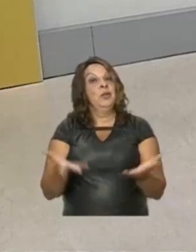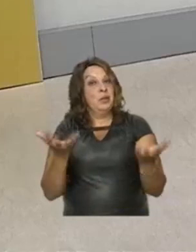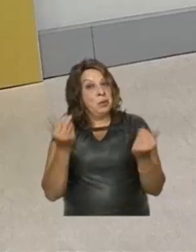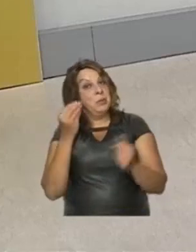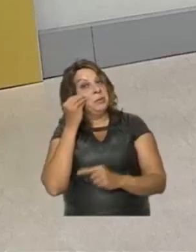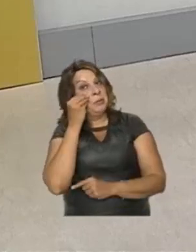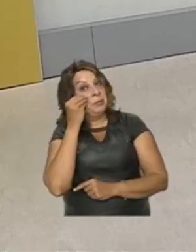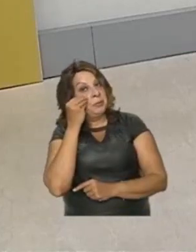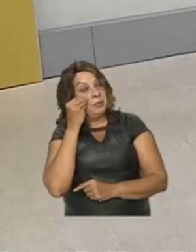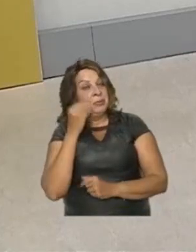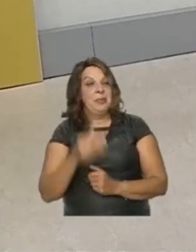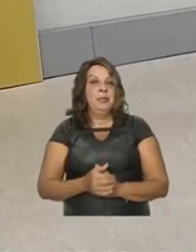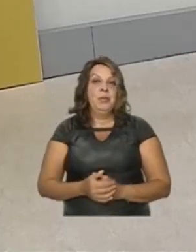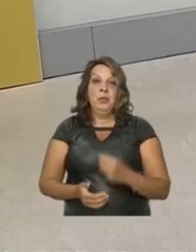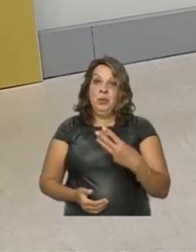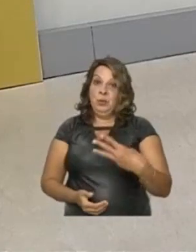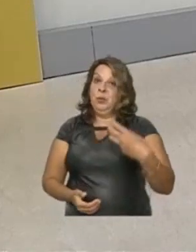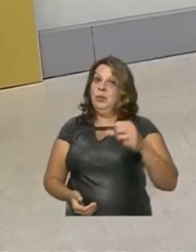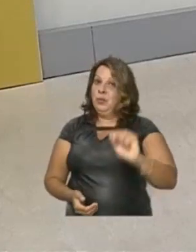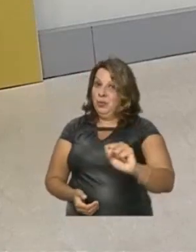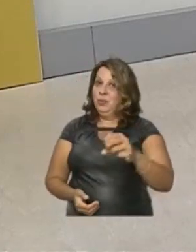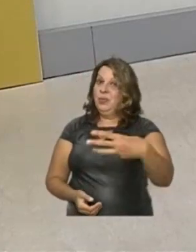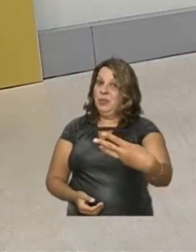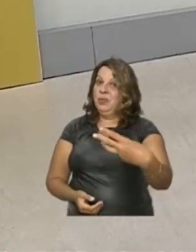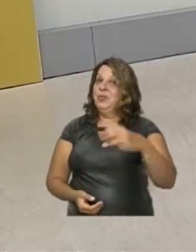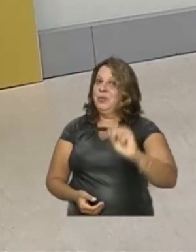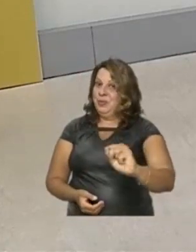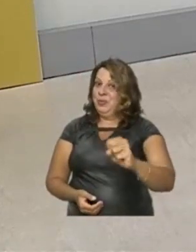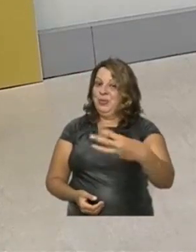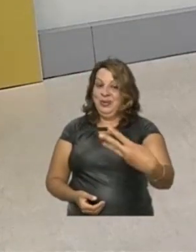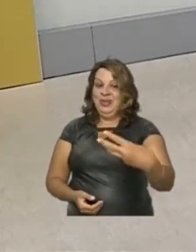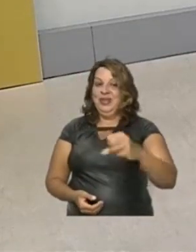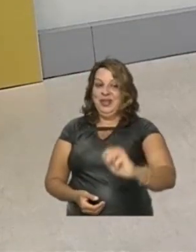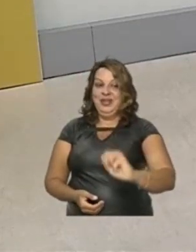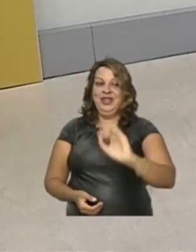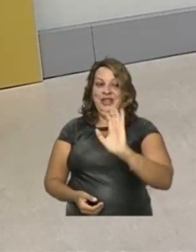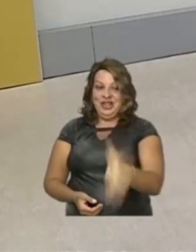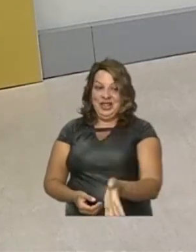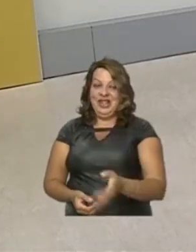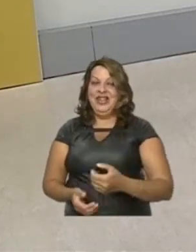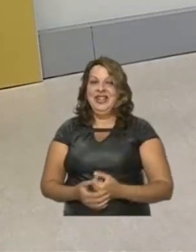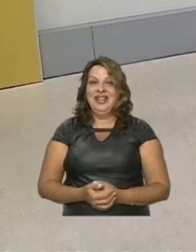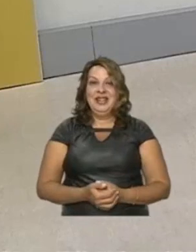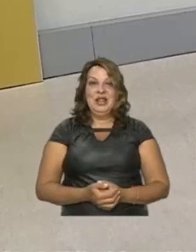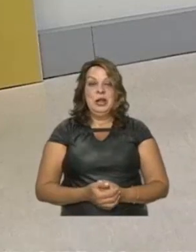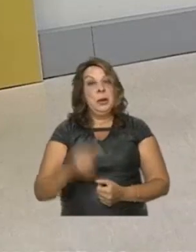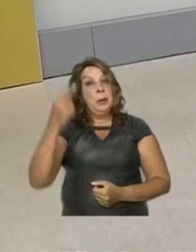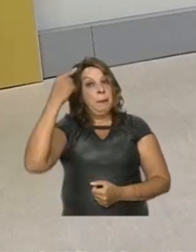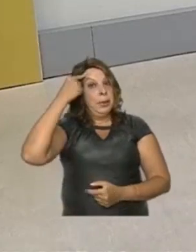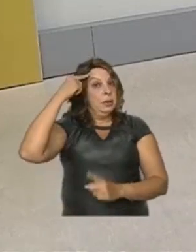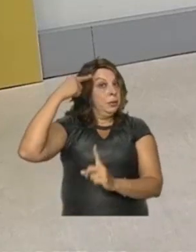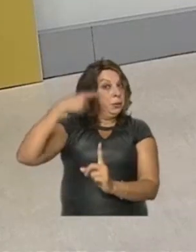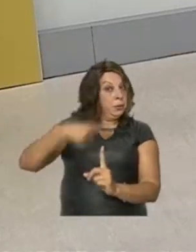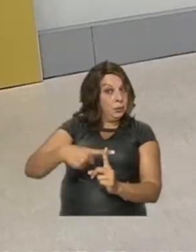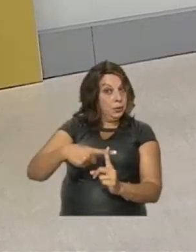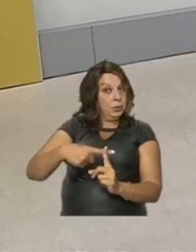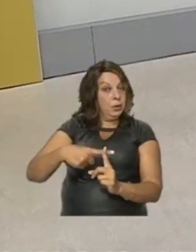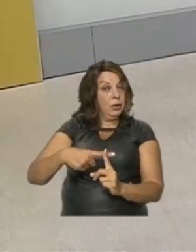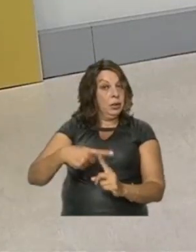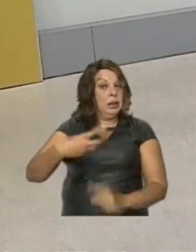Vamos que vamos. E o 38 já saiu, é assim, ó. 38 agora. Pensamento positivo,